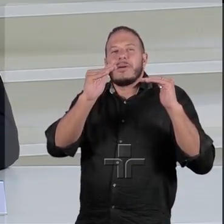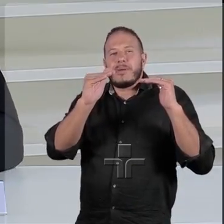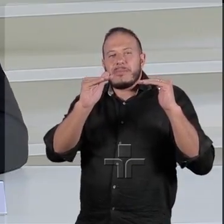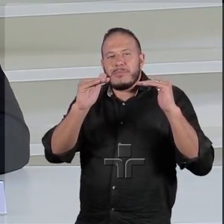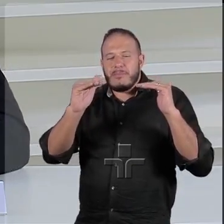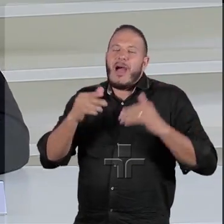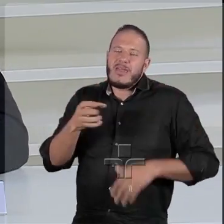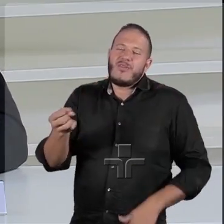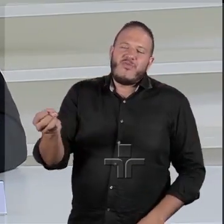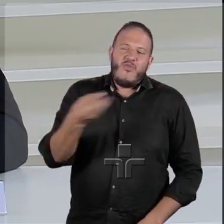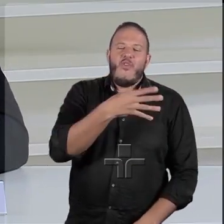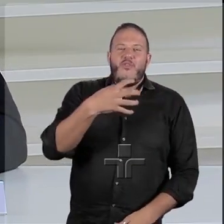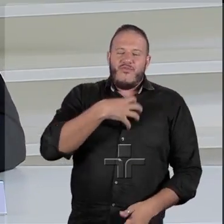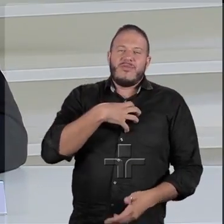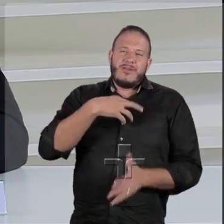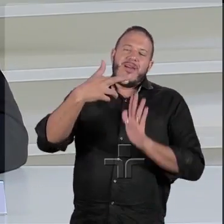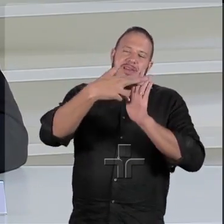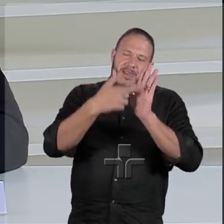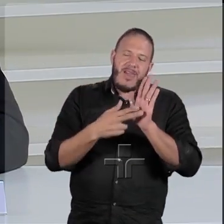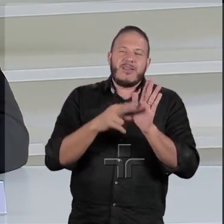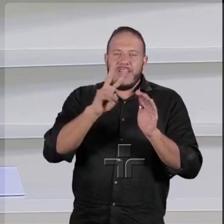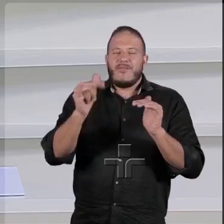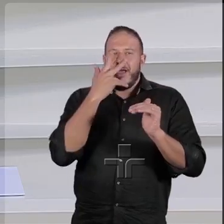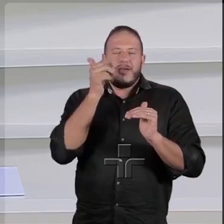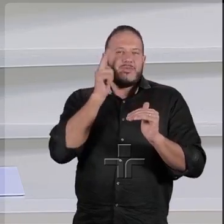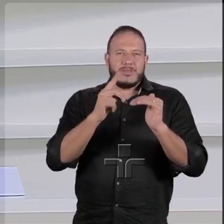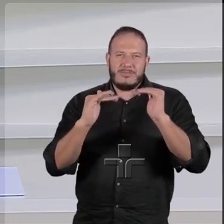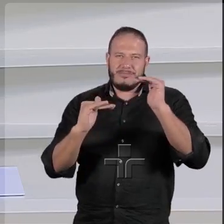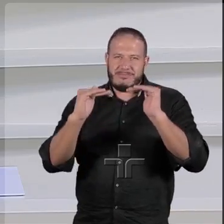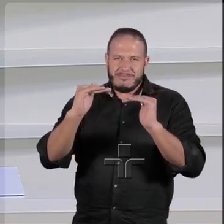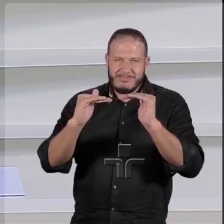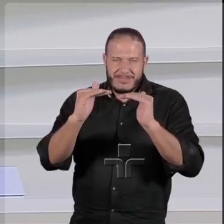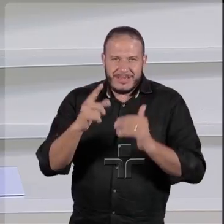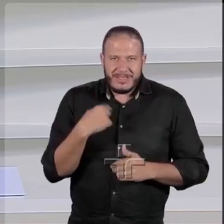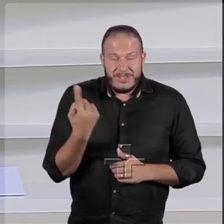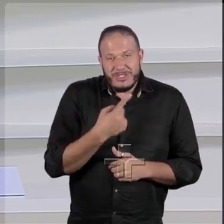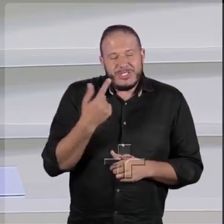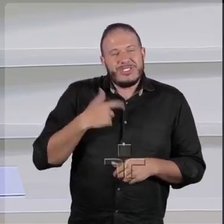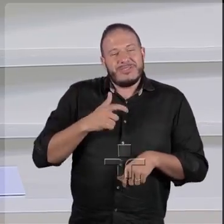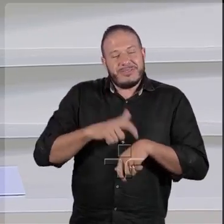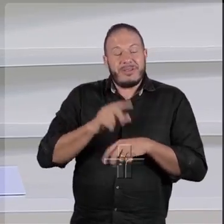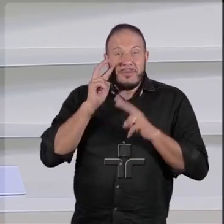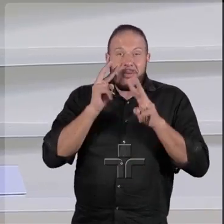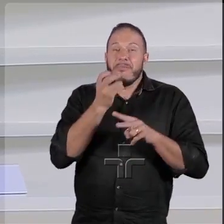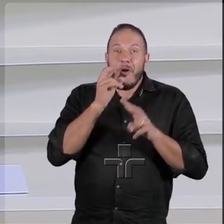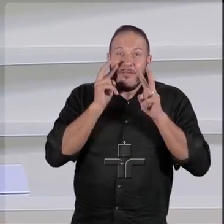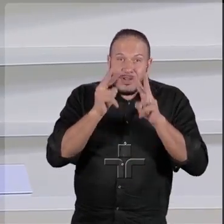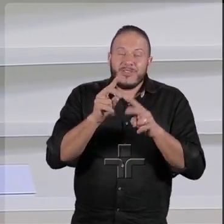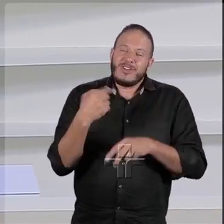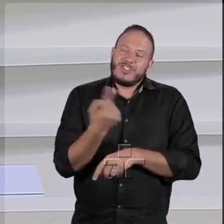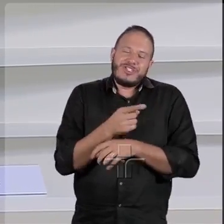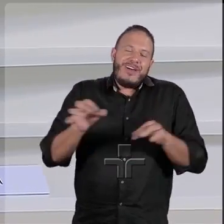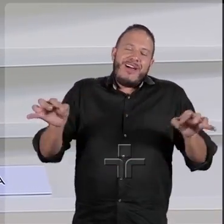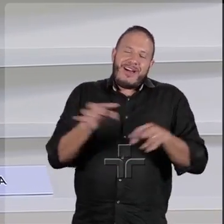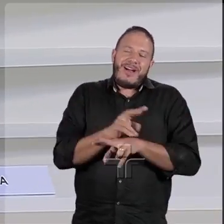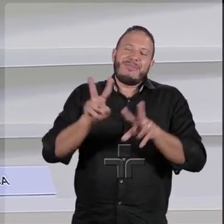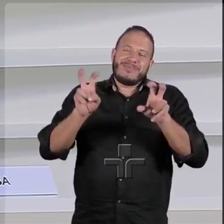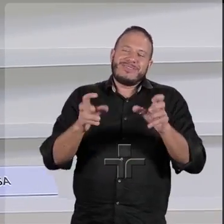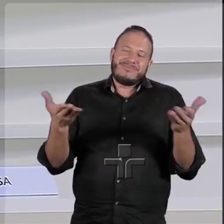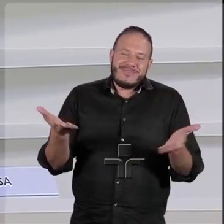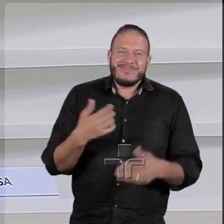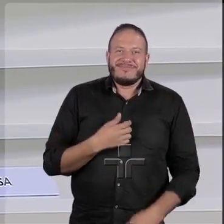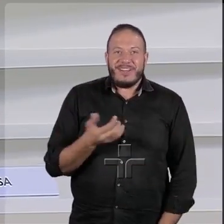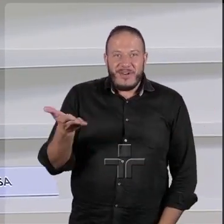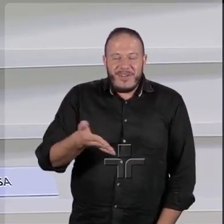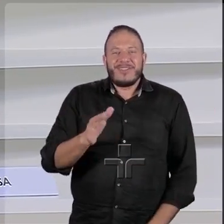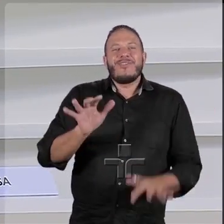novo sistema que ele é equilibrado. E com essa boa perspectiva, a gente encerra aqui o programa de hoje. Estamos chegando, então,